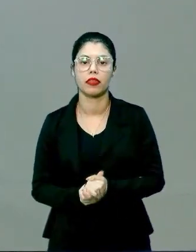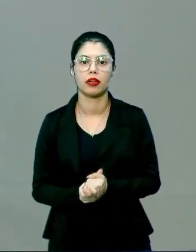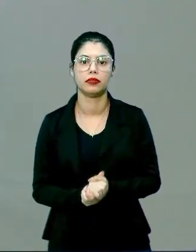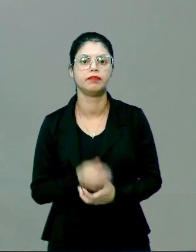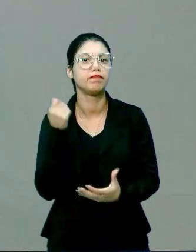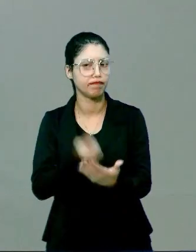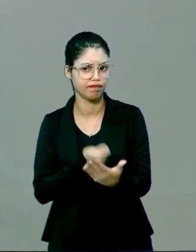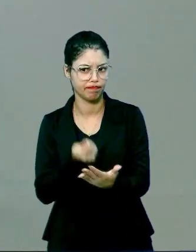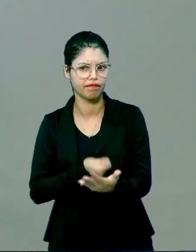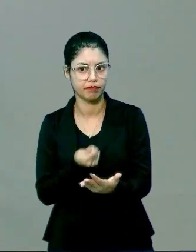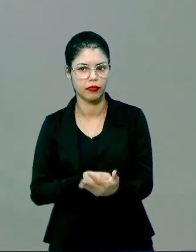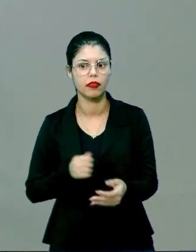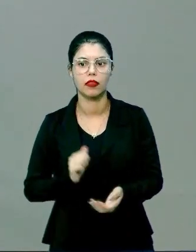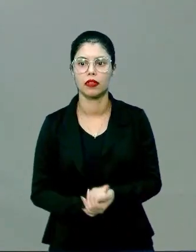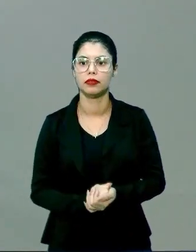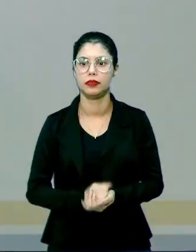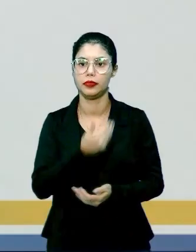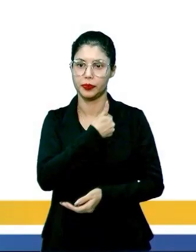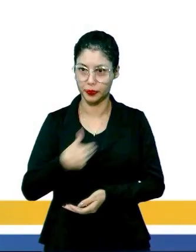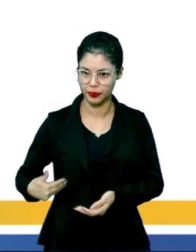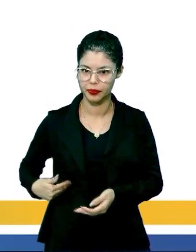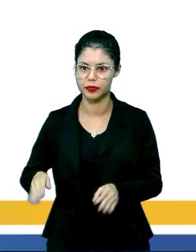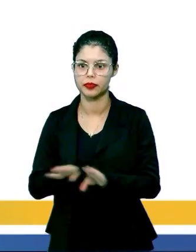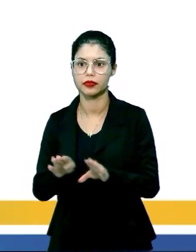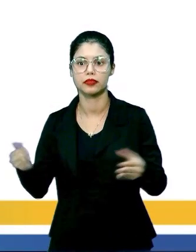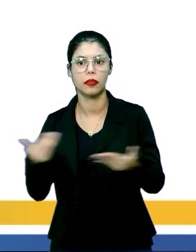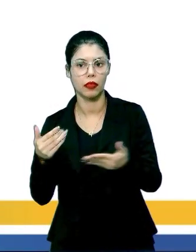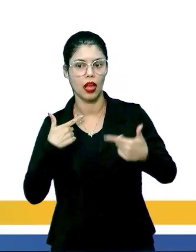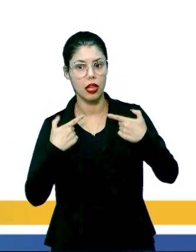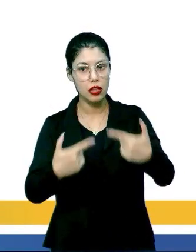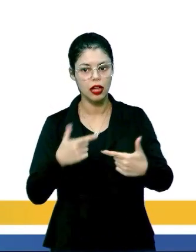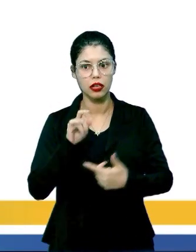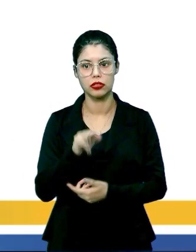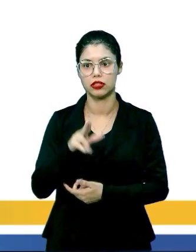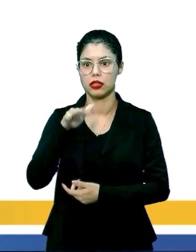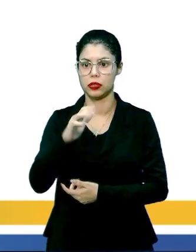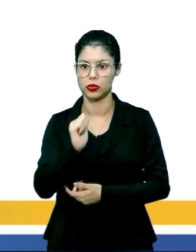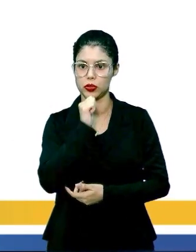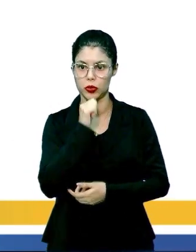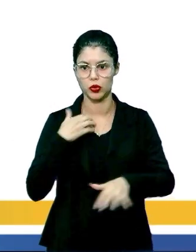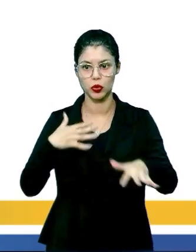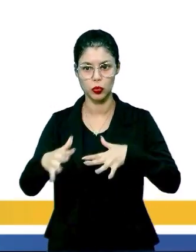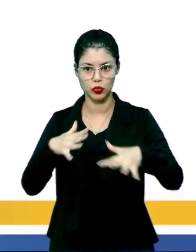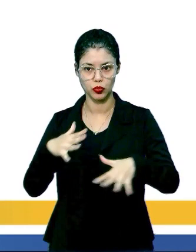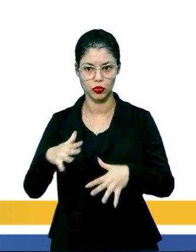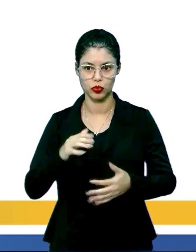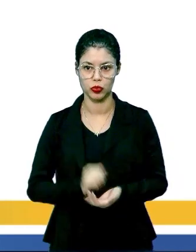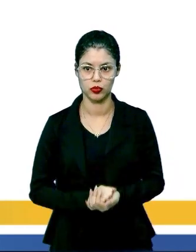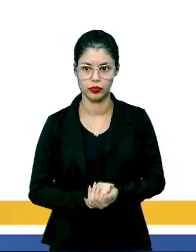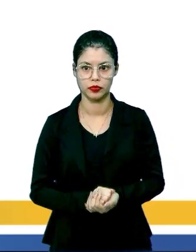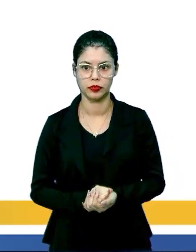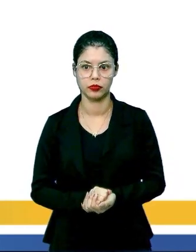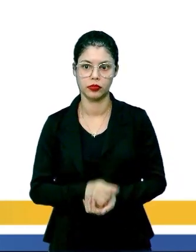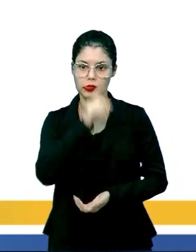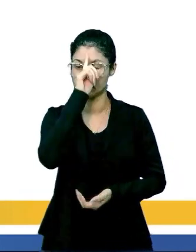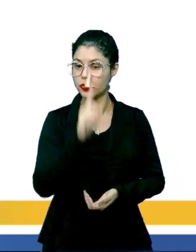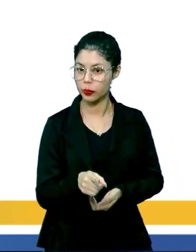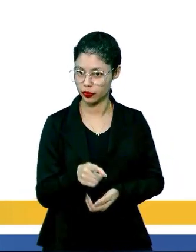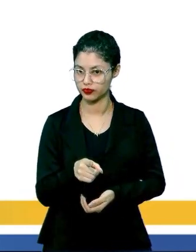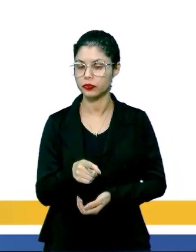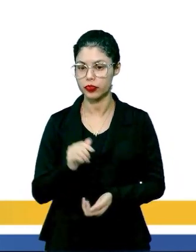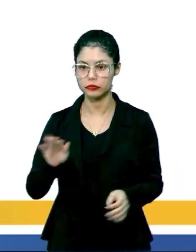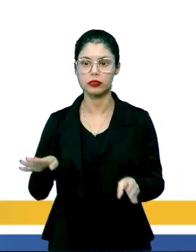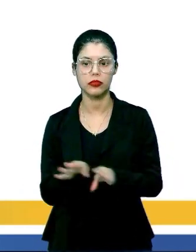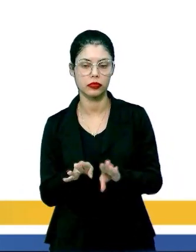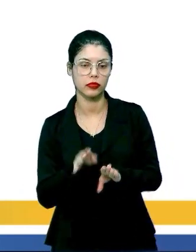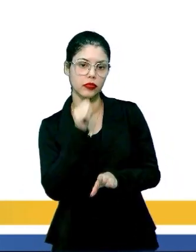de resistência à República. E a Guerra de Canudos é um desses movimentos liderados por Antônio